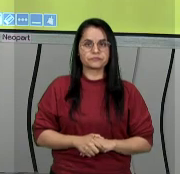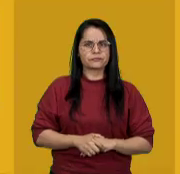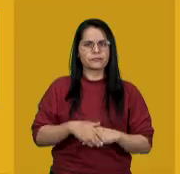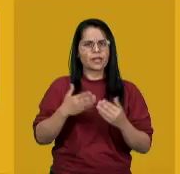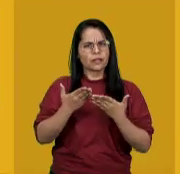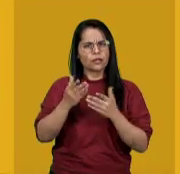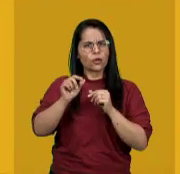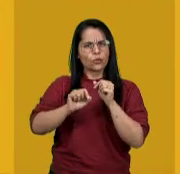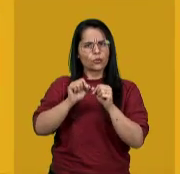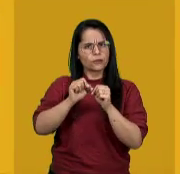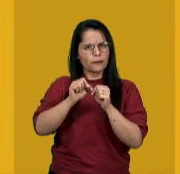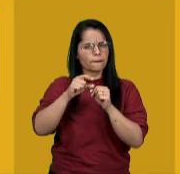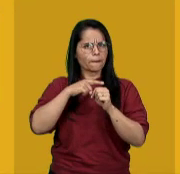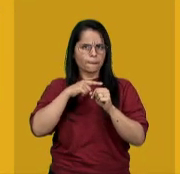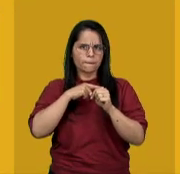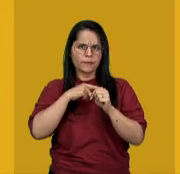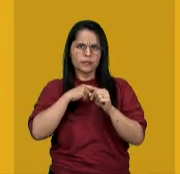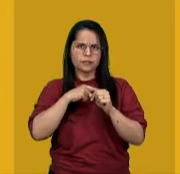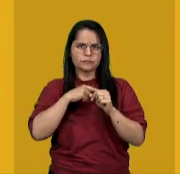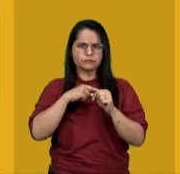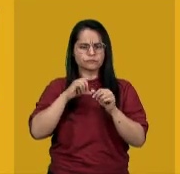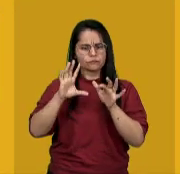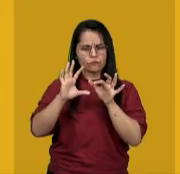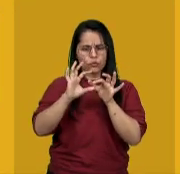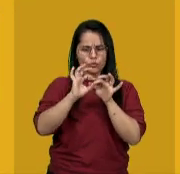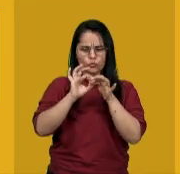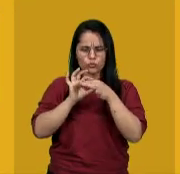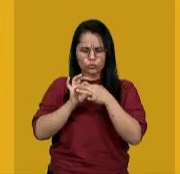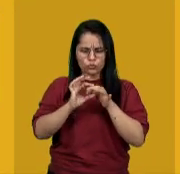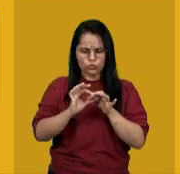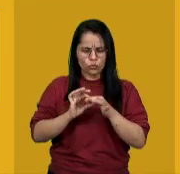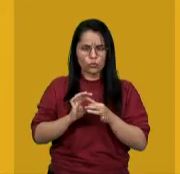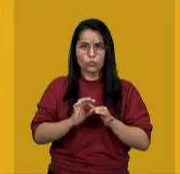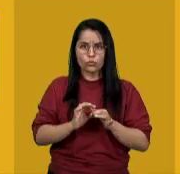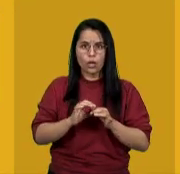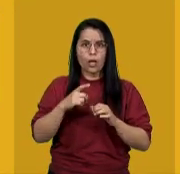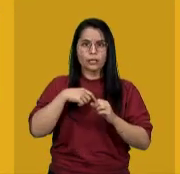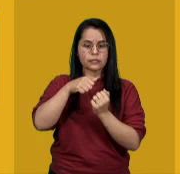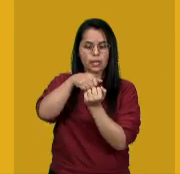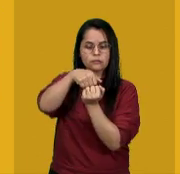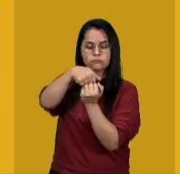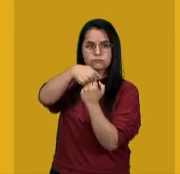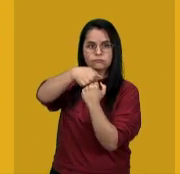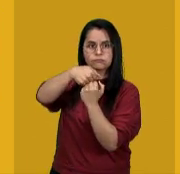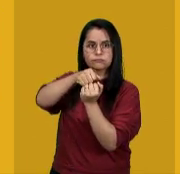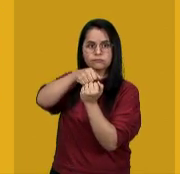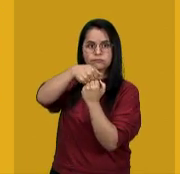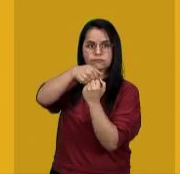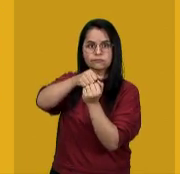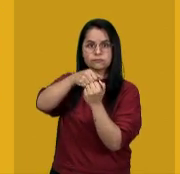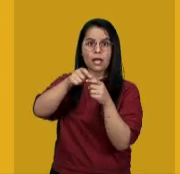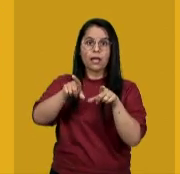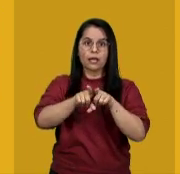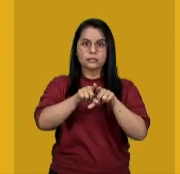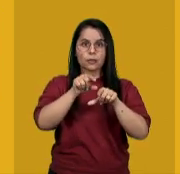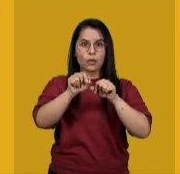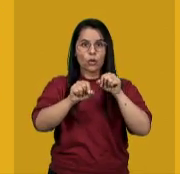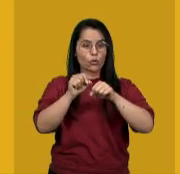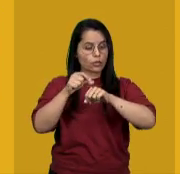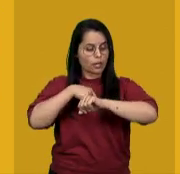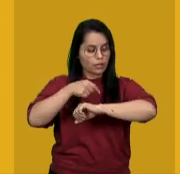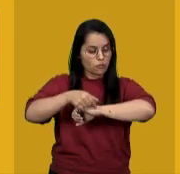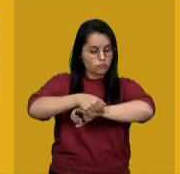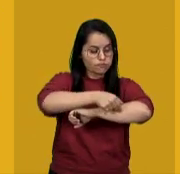São estruturas que cruzam uma ou mais articulações e pela contração são capazes